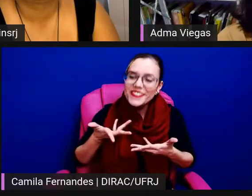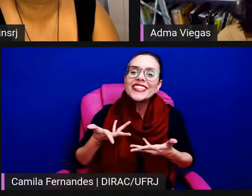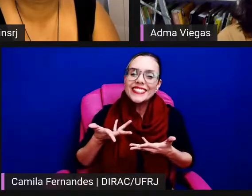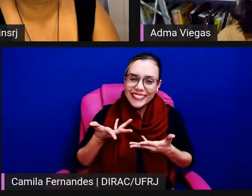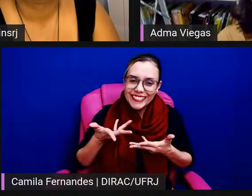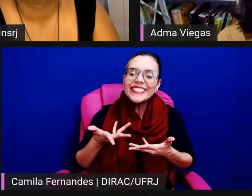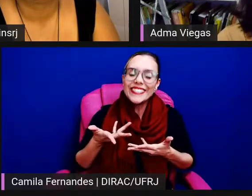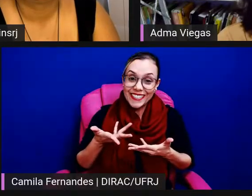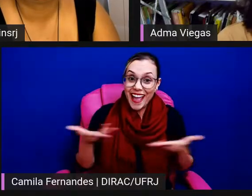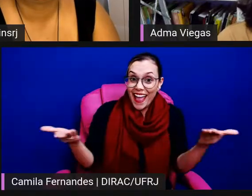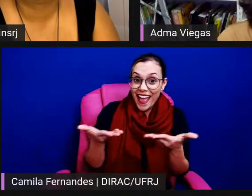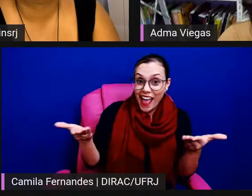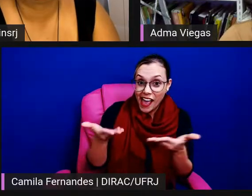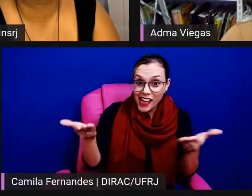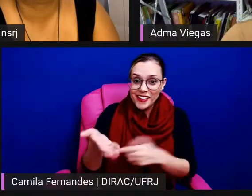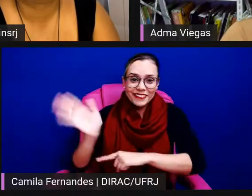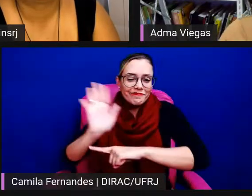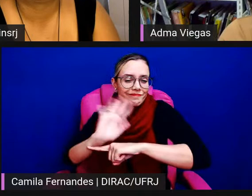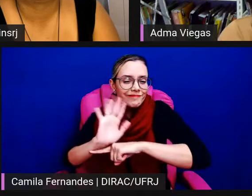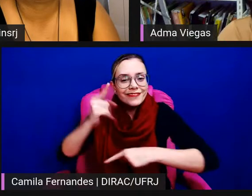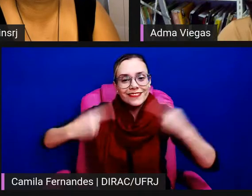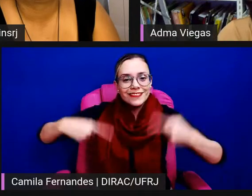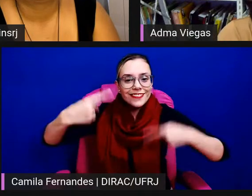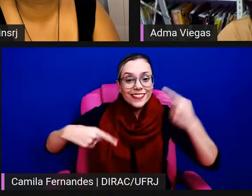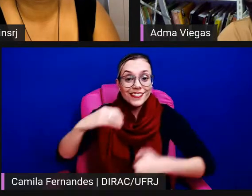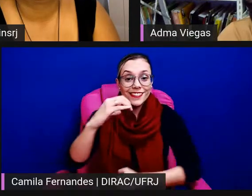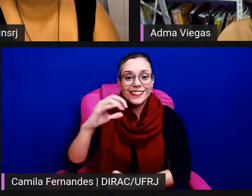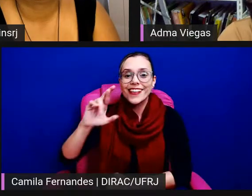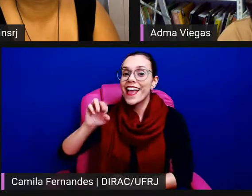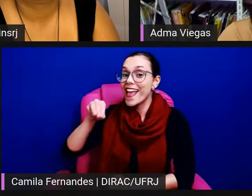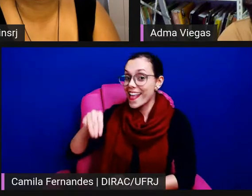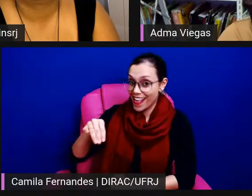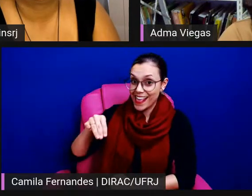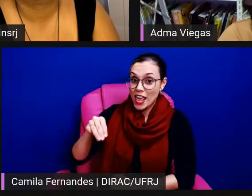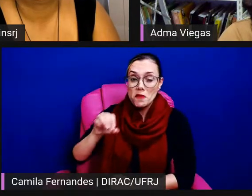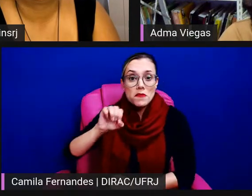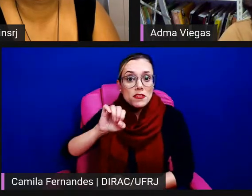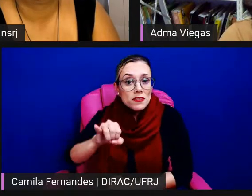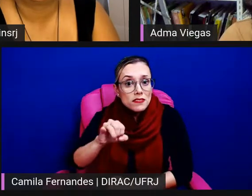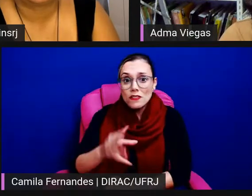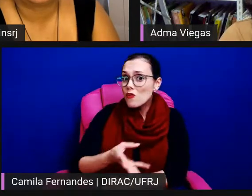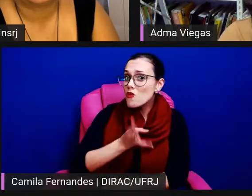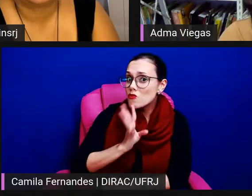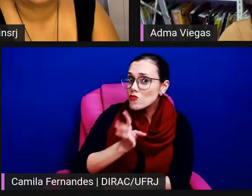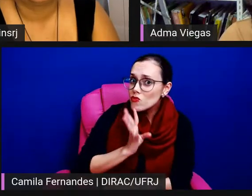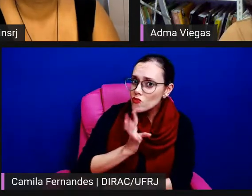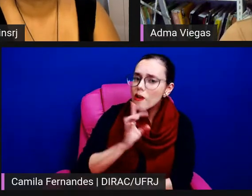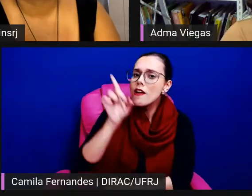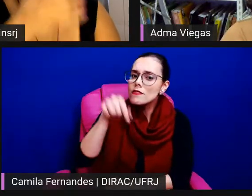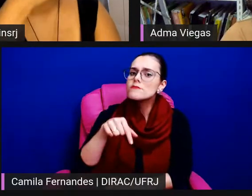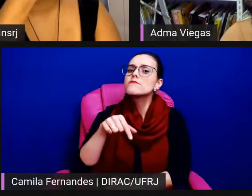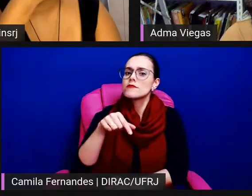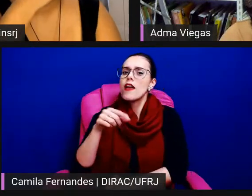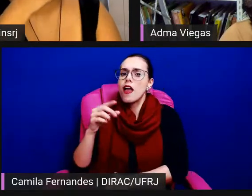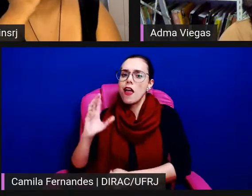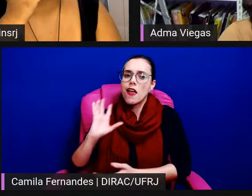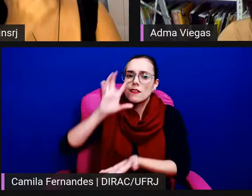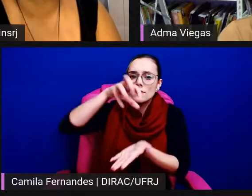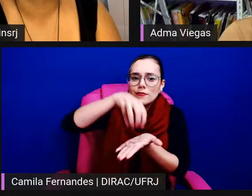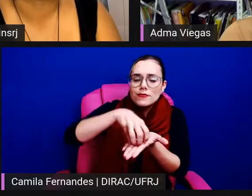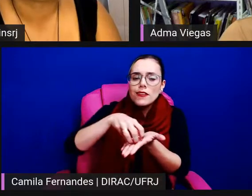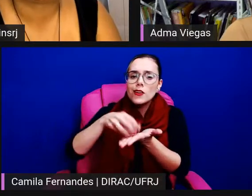nosso Cine Debate do CRM. Para quem não conhece, o Centro de Referência para Mulheres, Sueli Souza de